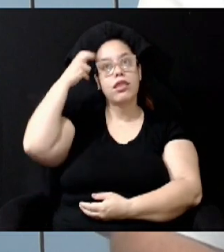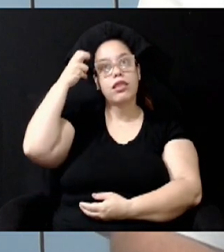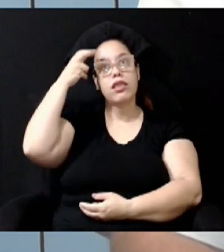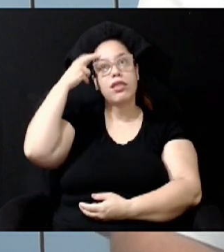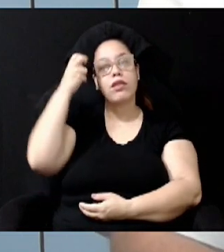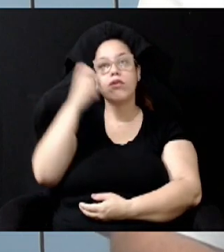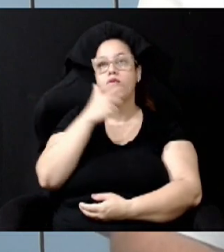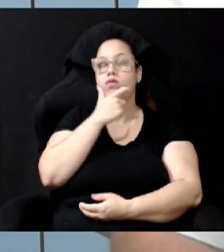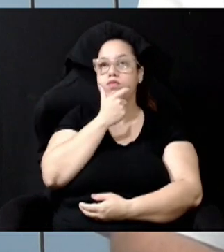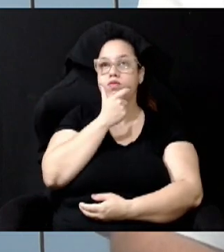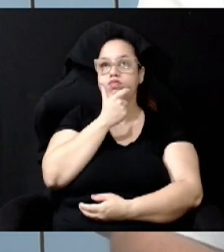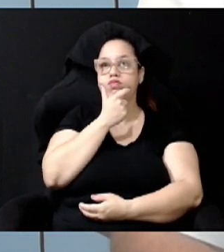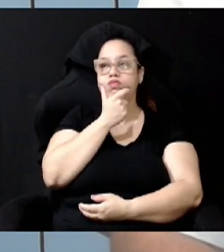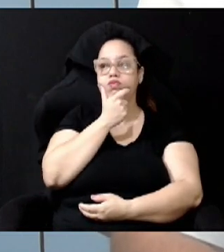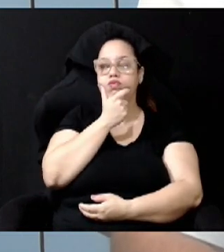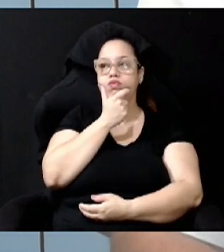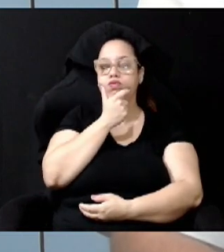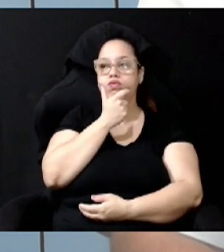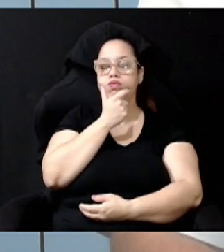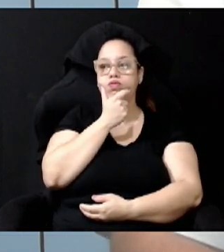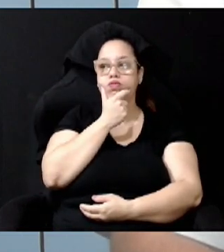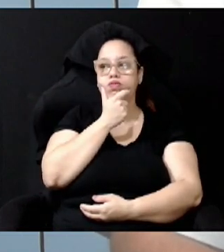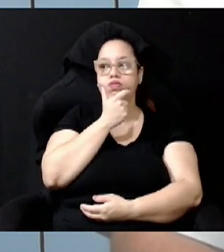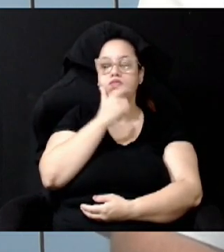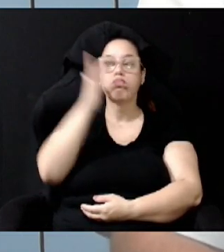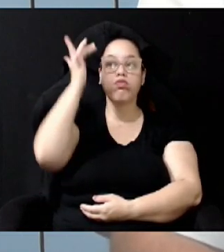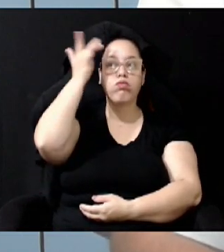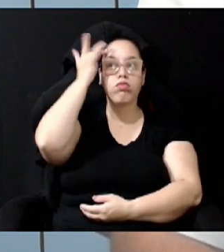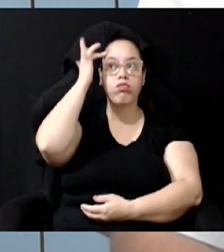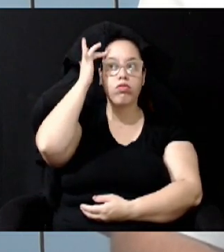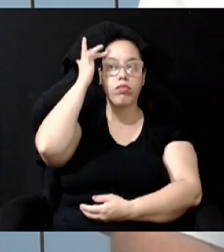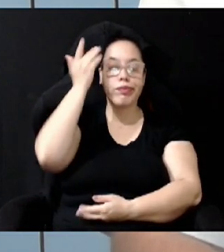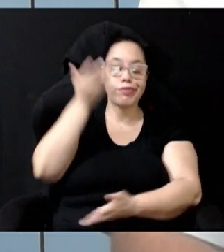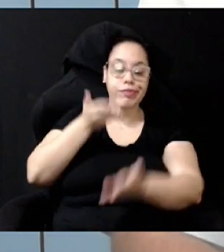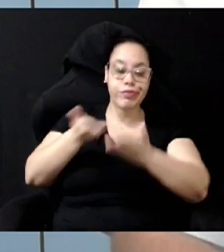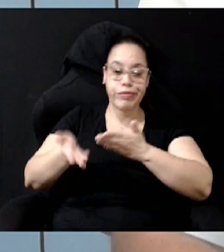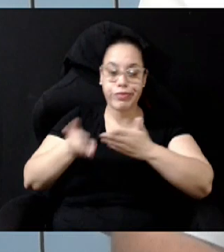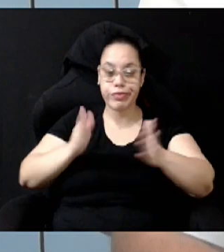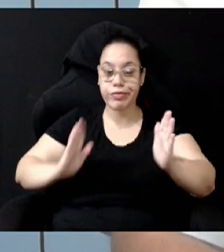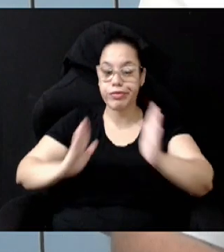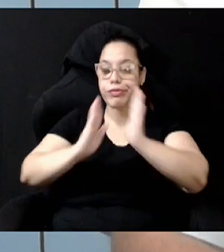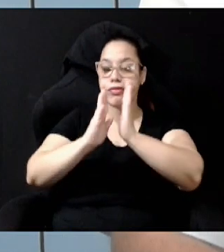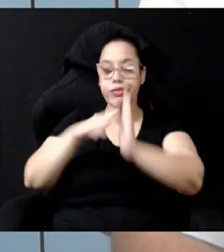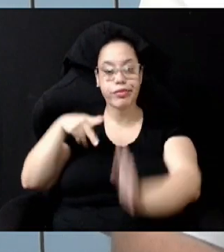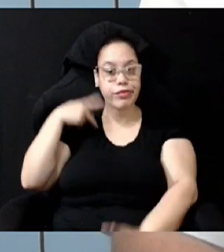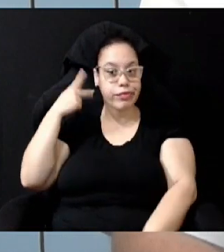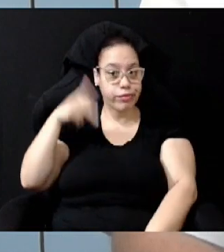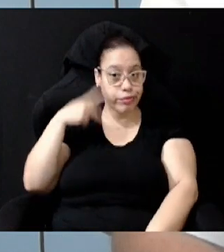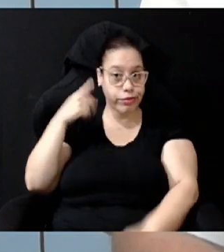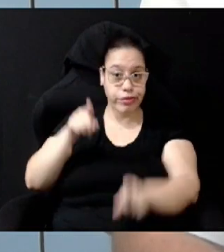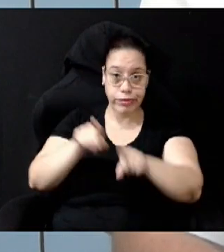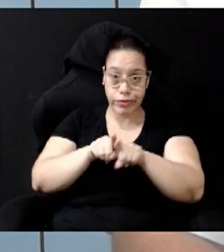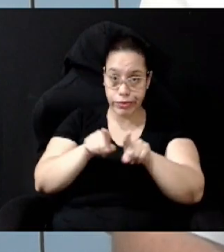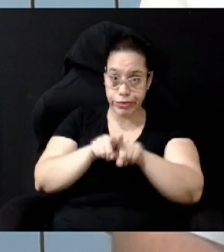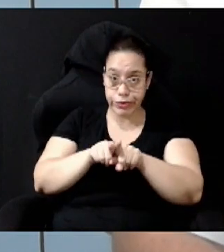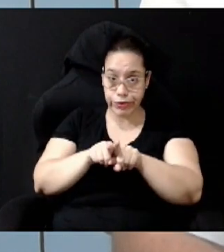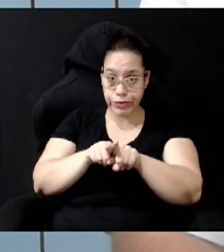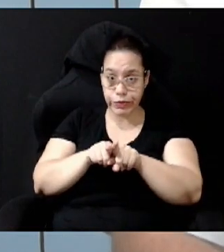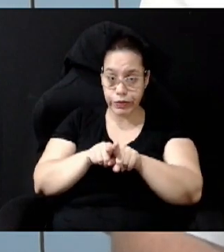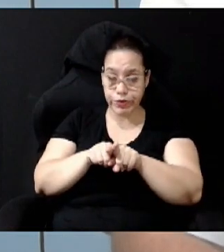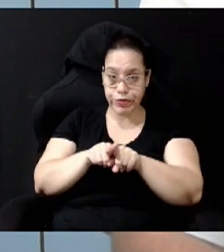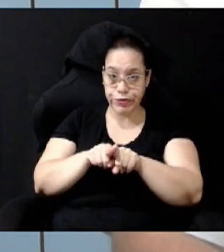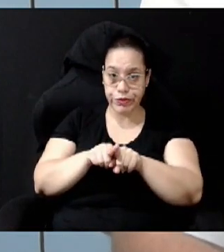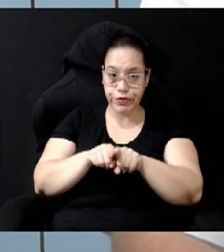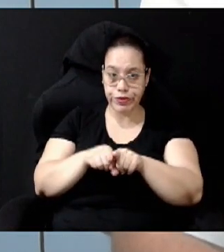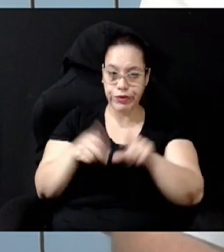centrais, né, é que eu acho que essa dinâmica das frentes parlamentares, que também é a dessa legislatura, de